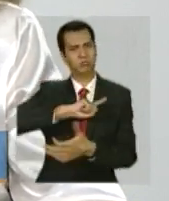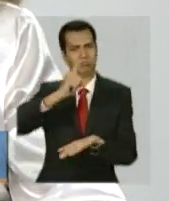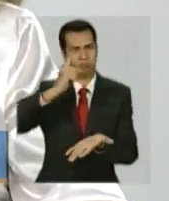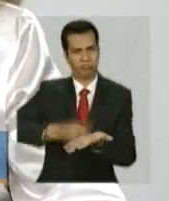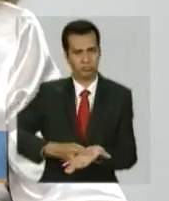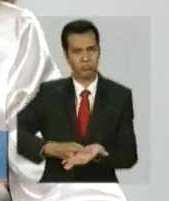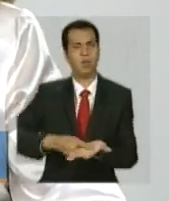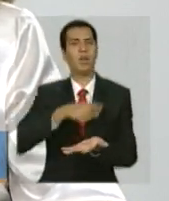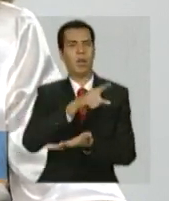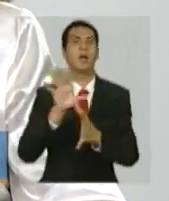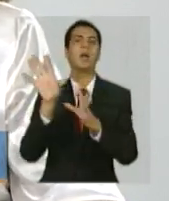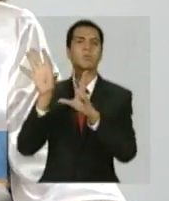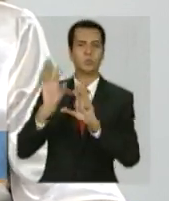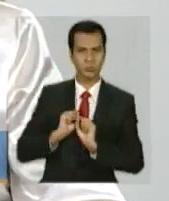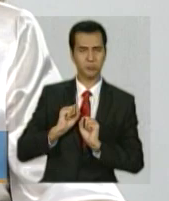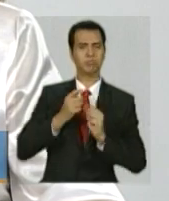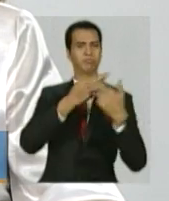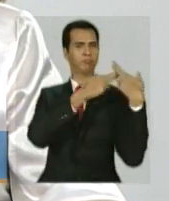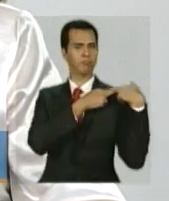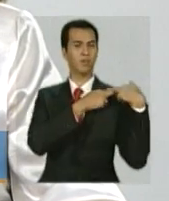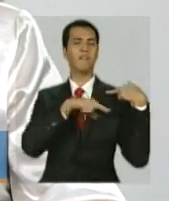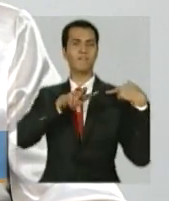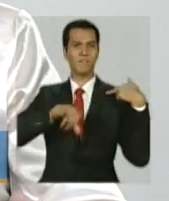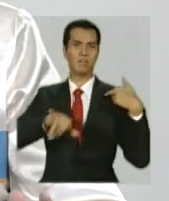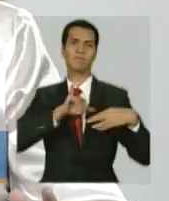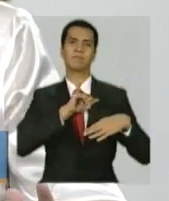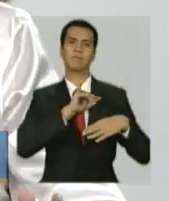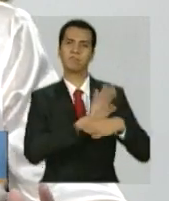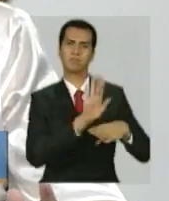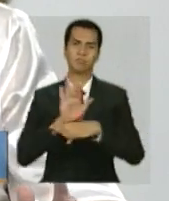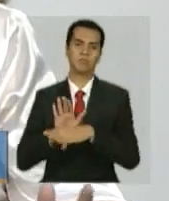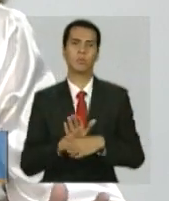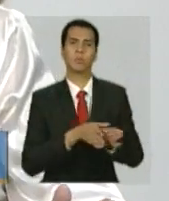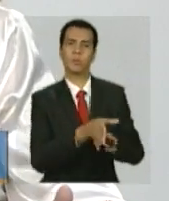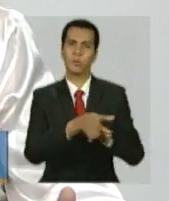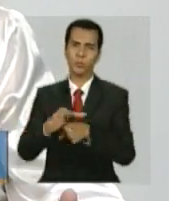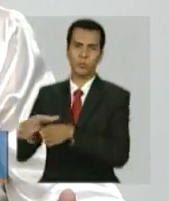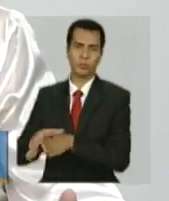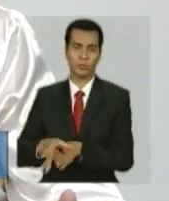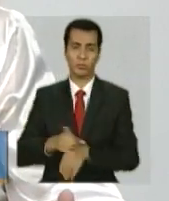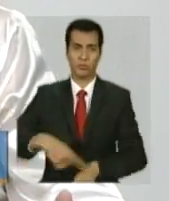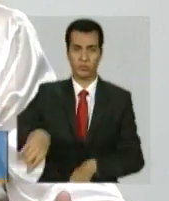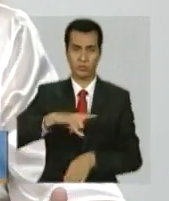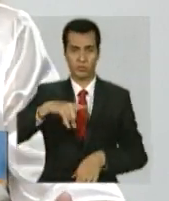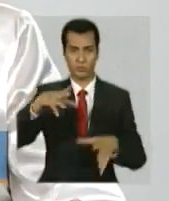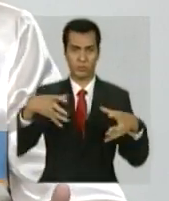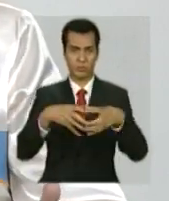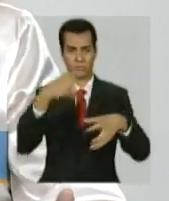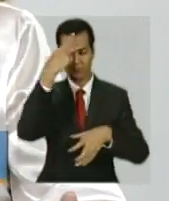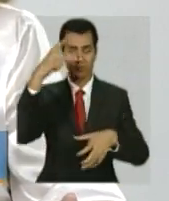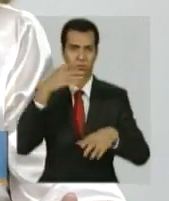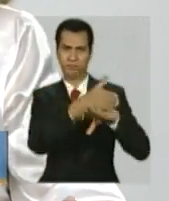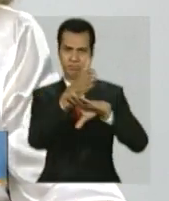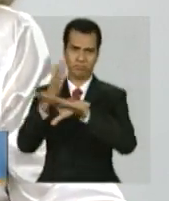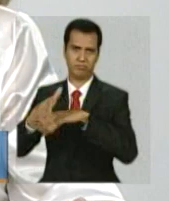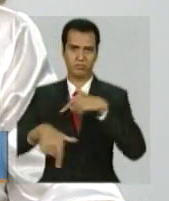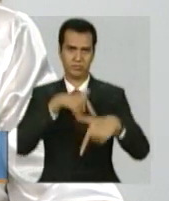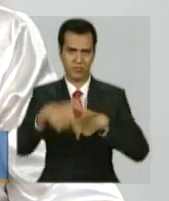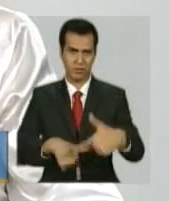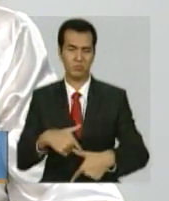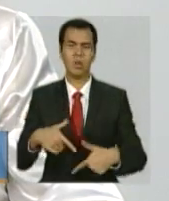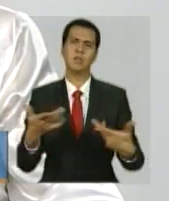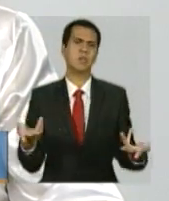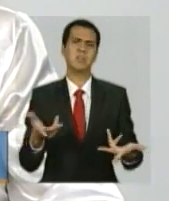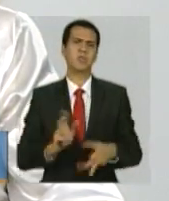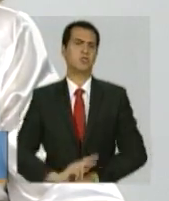sentido de capacitar esses entrevistadores. Então, não é nada diferente do que ele já vinha fazendo. O